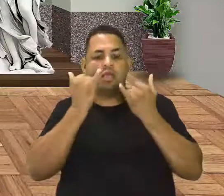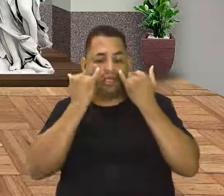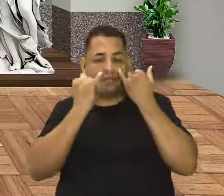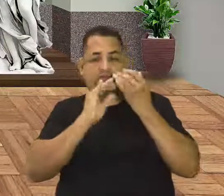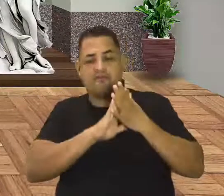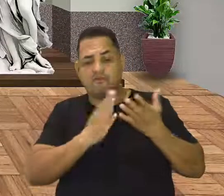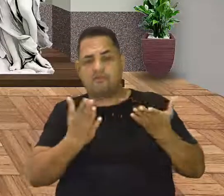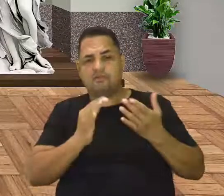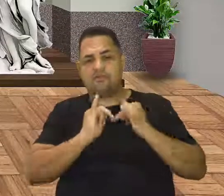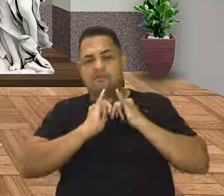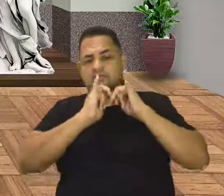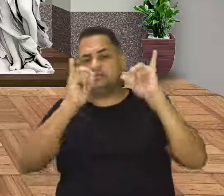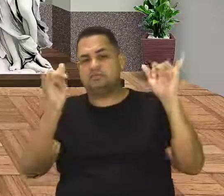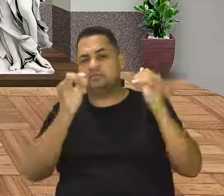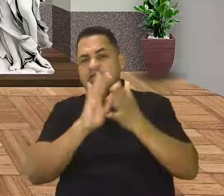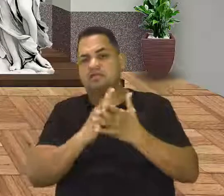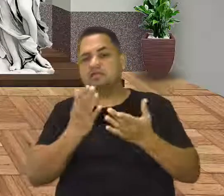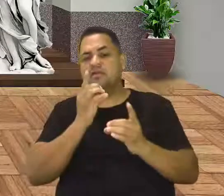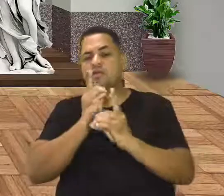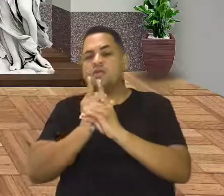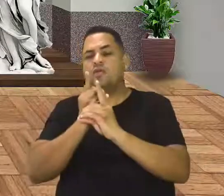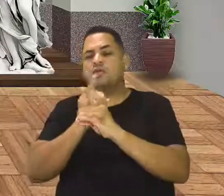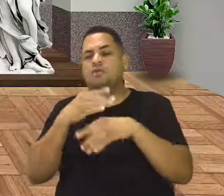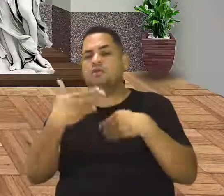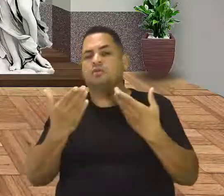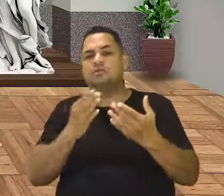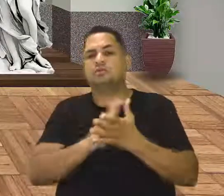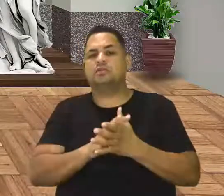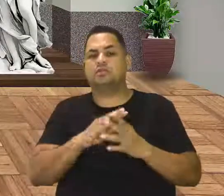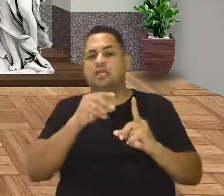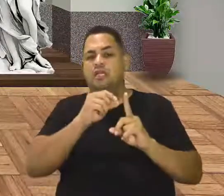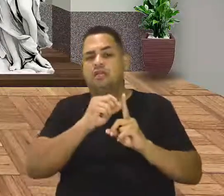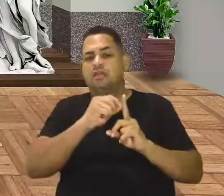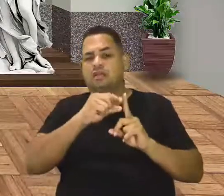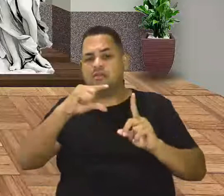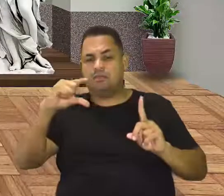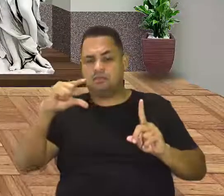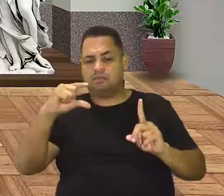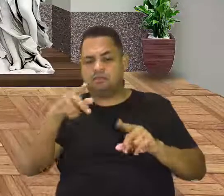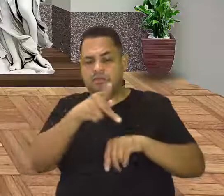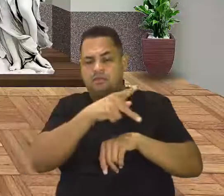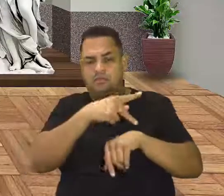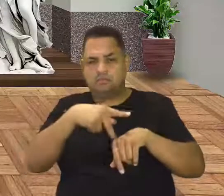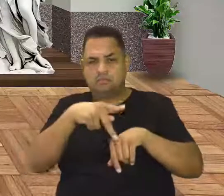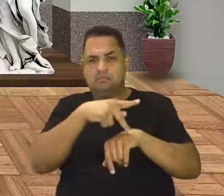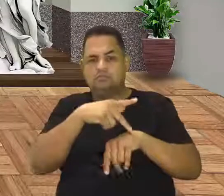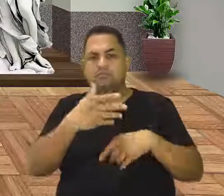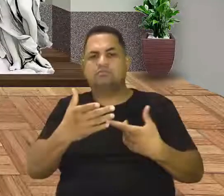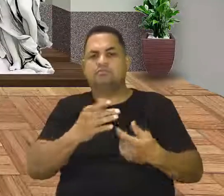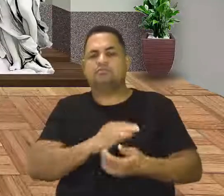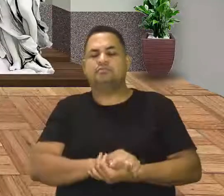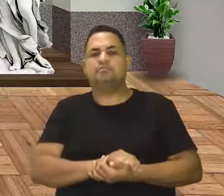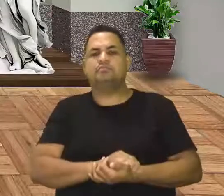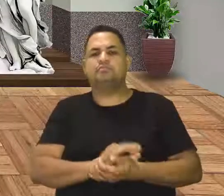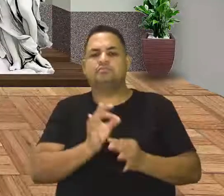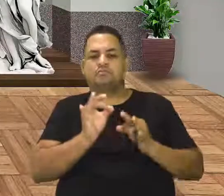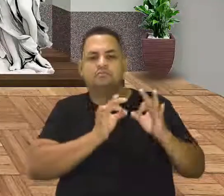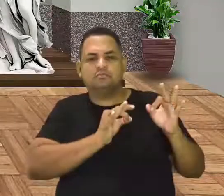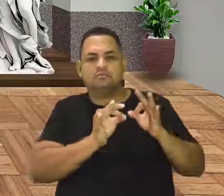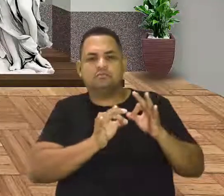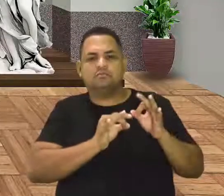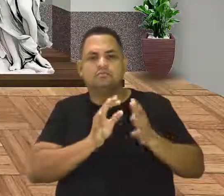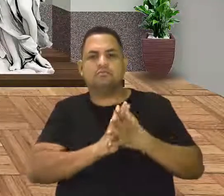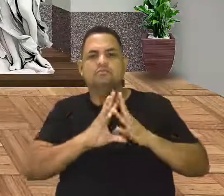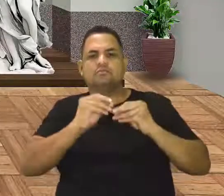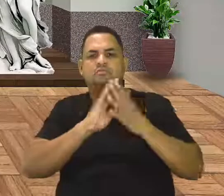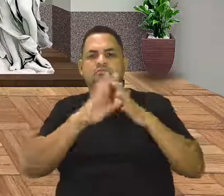e encontraram O local aonde ele tava no Paquistão Osama Bin Laden e ali foi montado